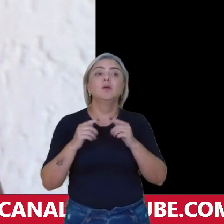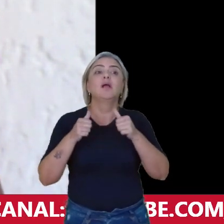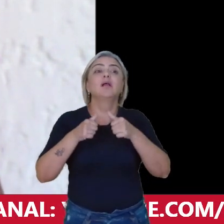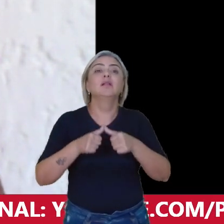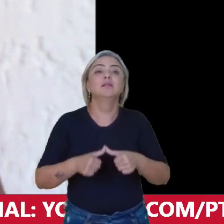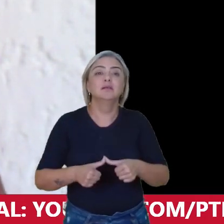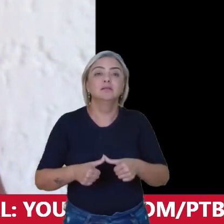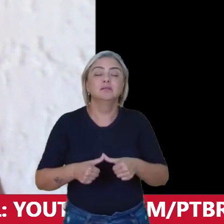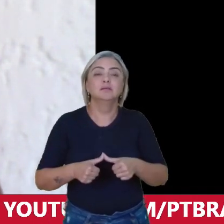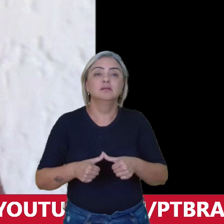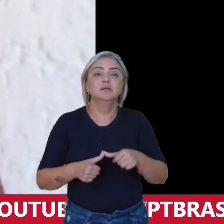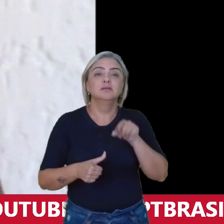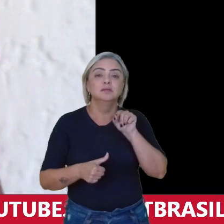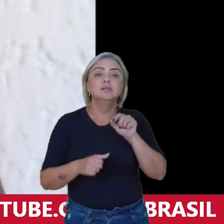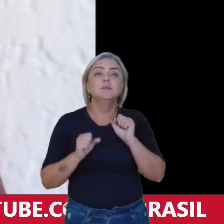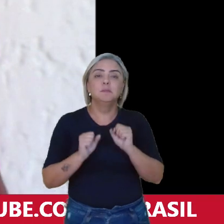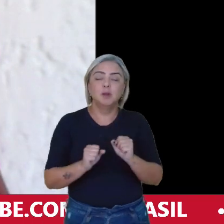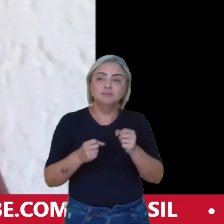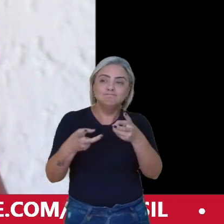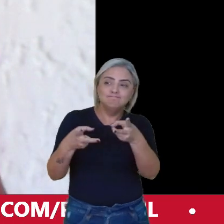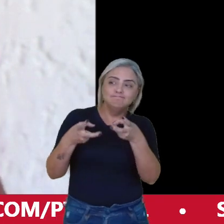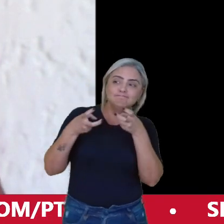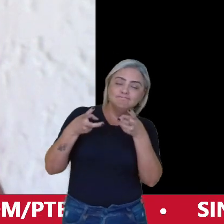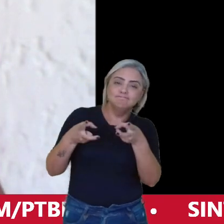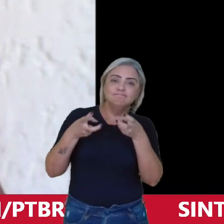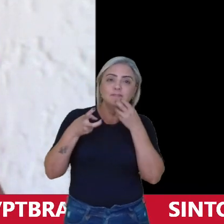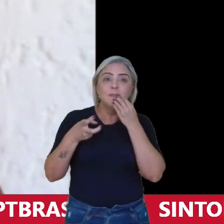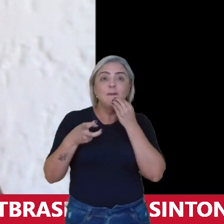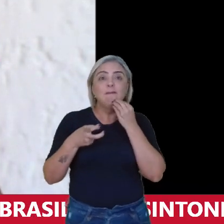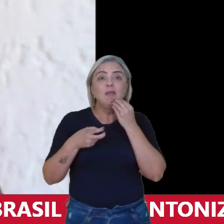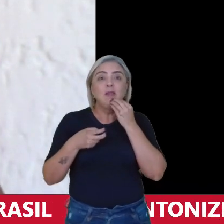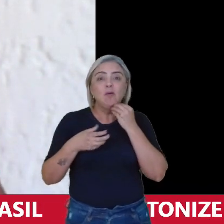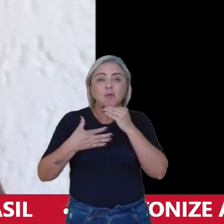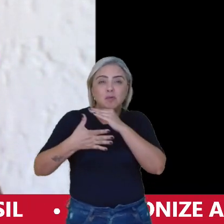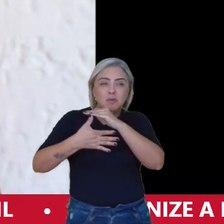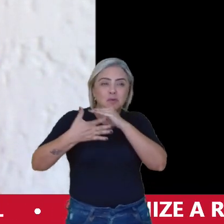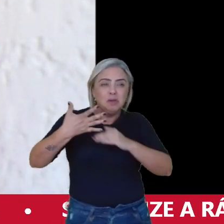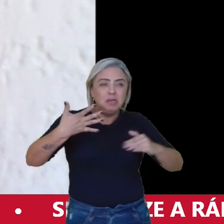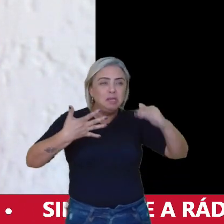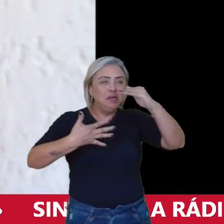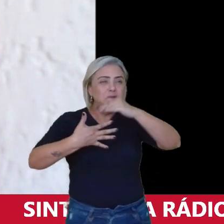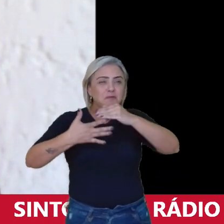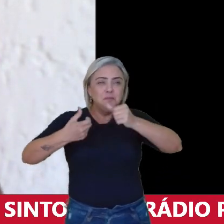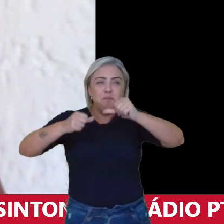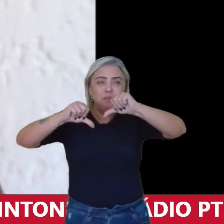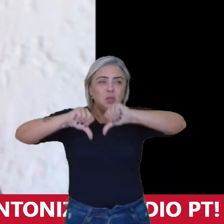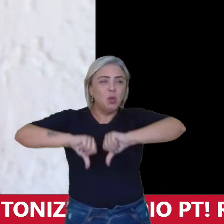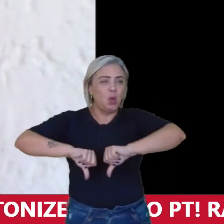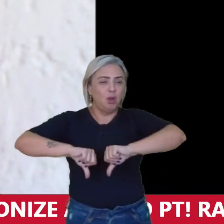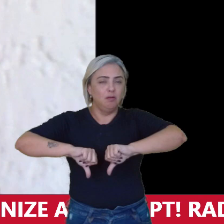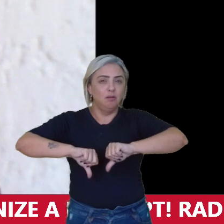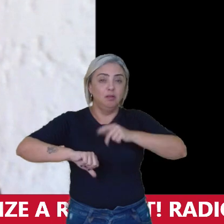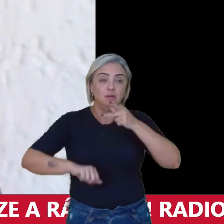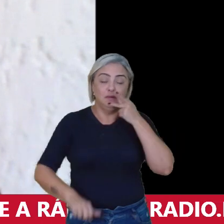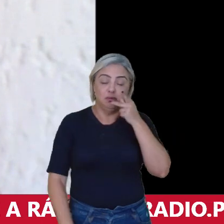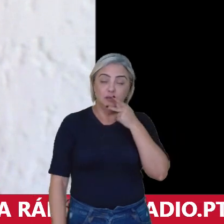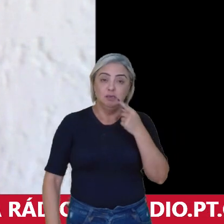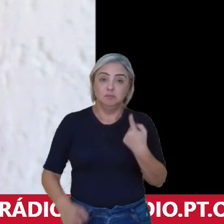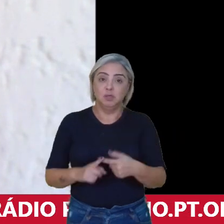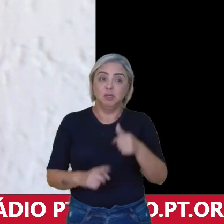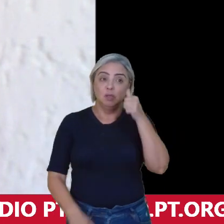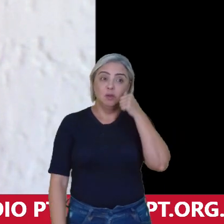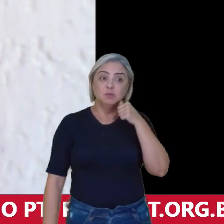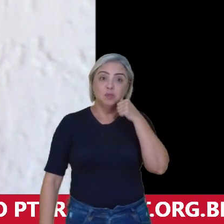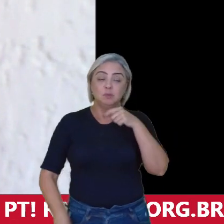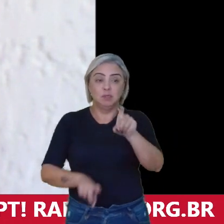está, você pode ver um grau de degradação ainda maior. E eu estou falando isso porque eu sou uma mulher